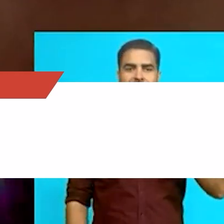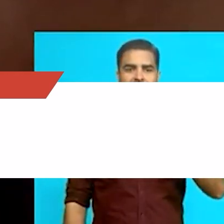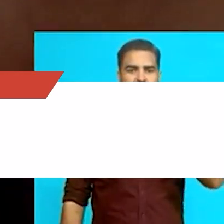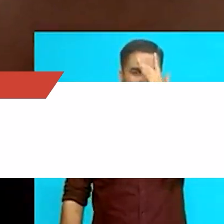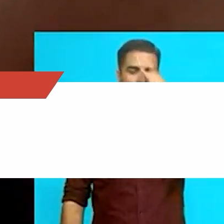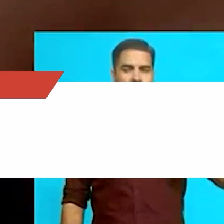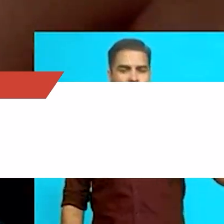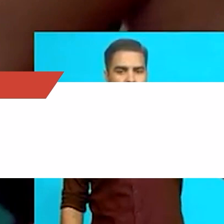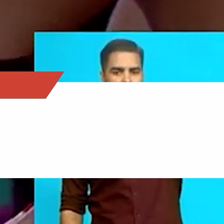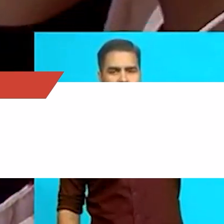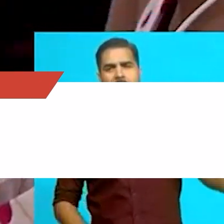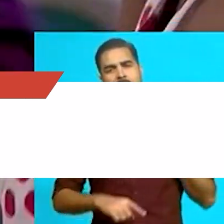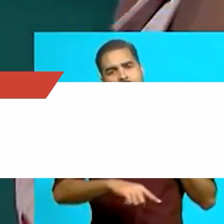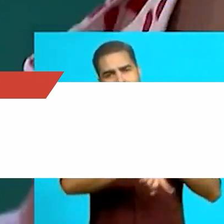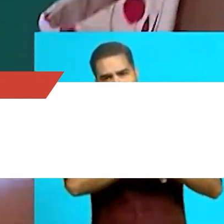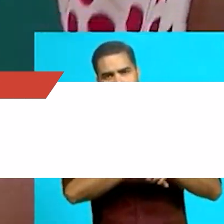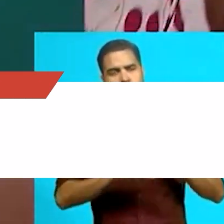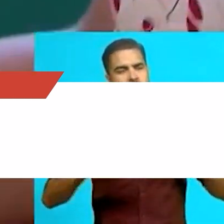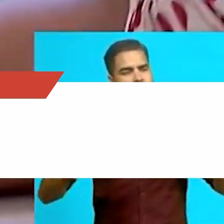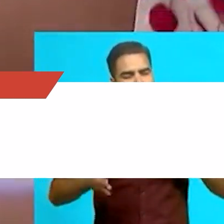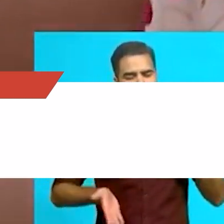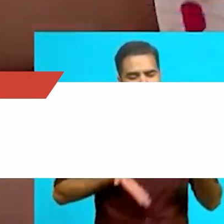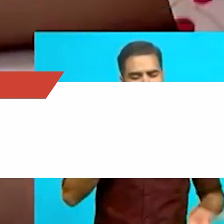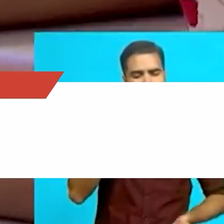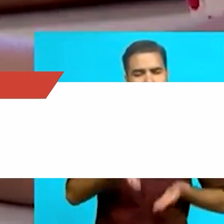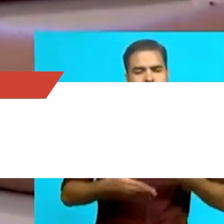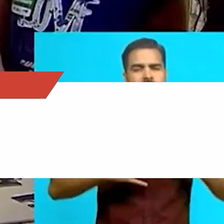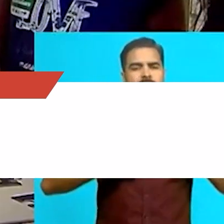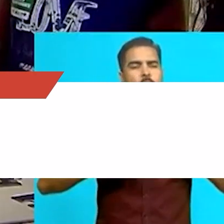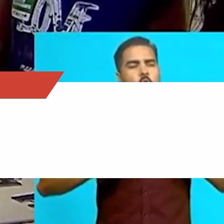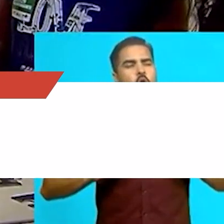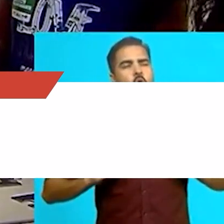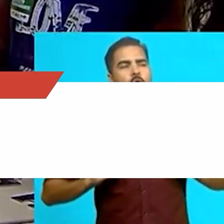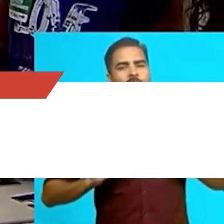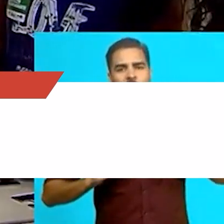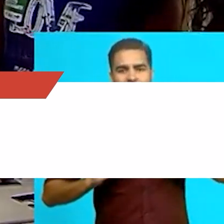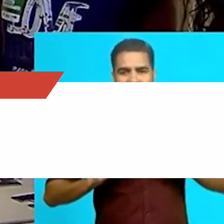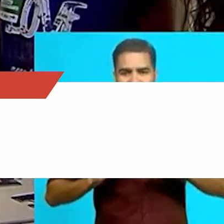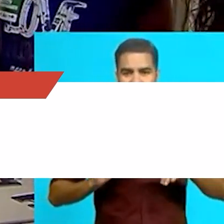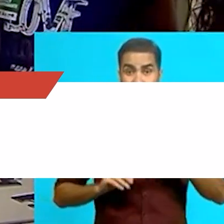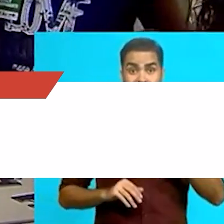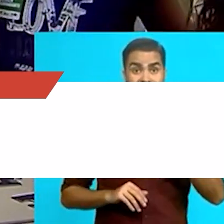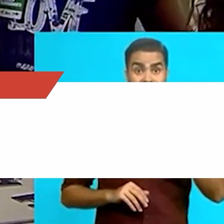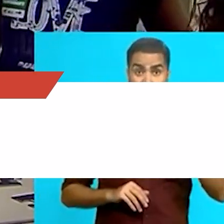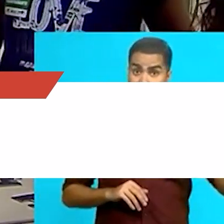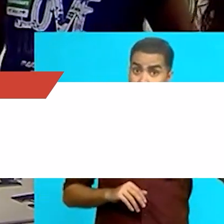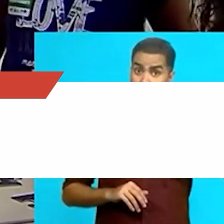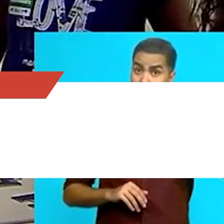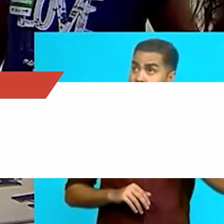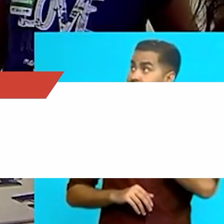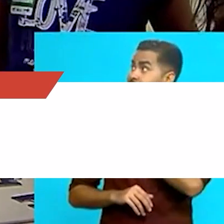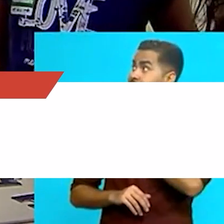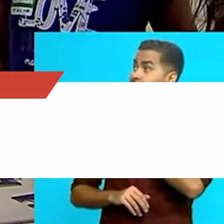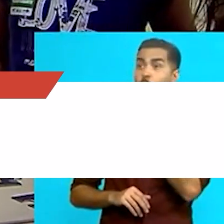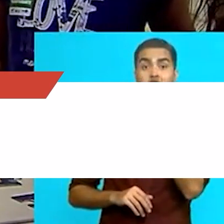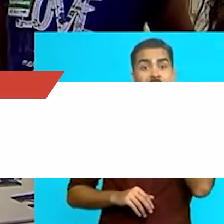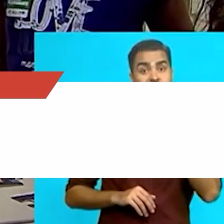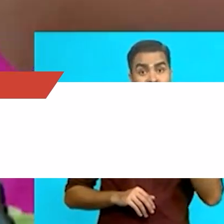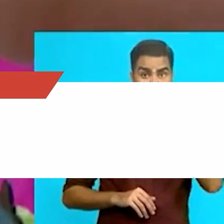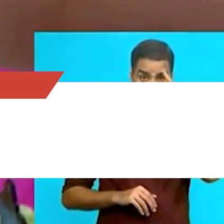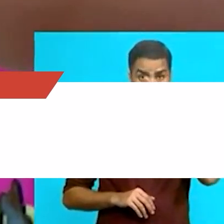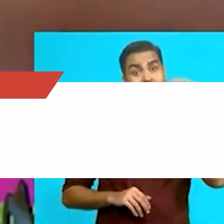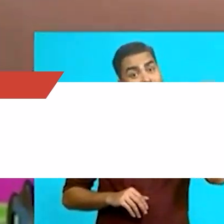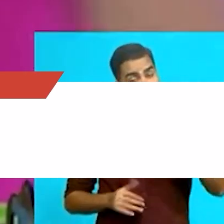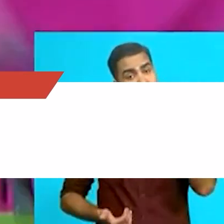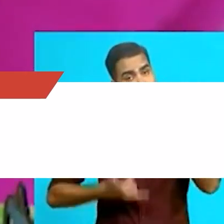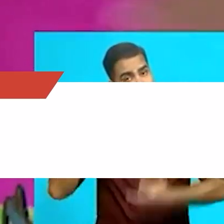quatro e seis meses de vida conforme o calendário Nacional de vacinação mas agora a